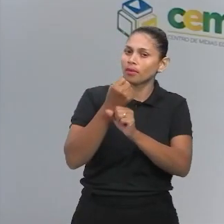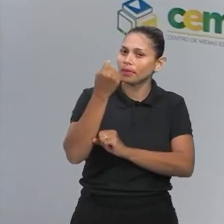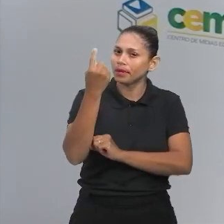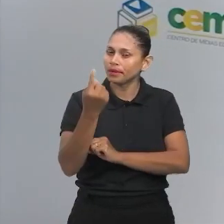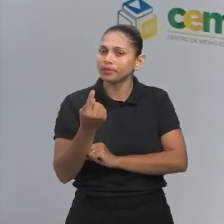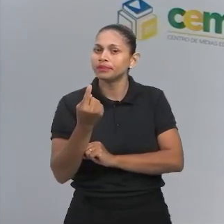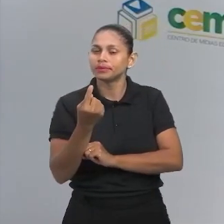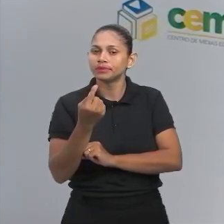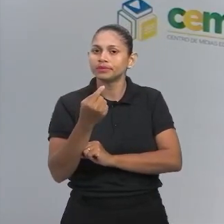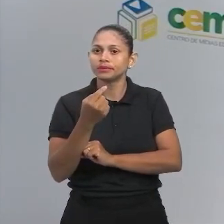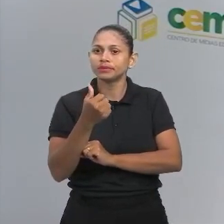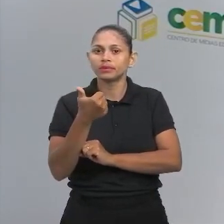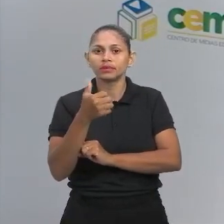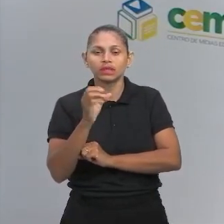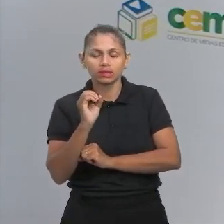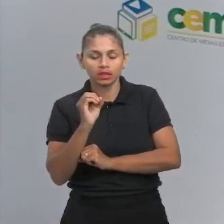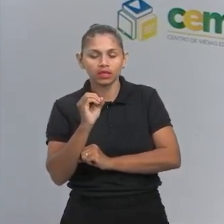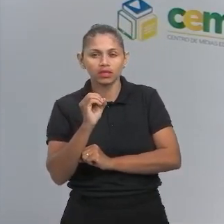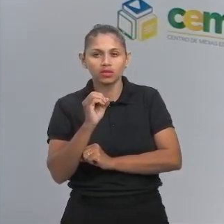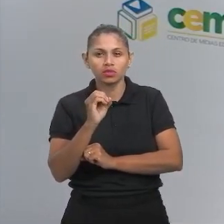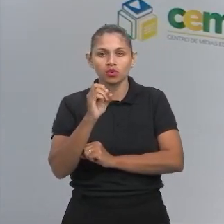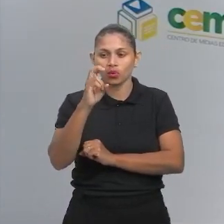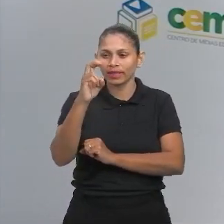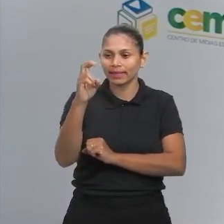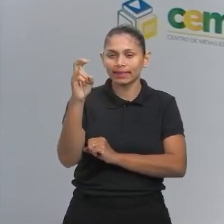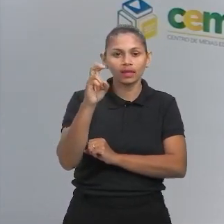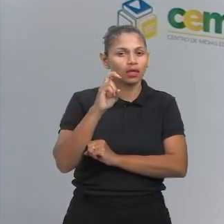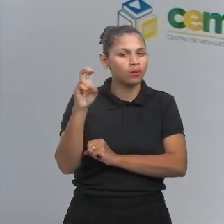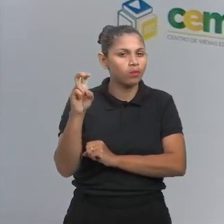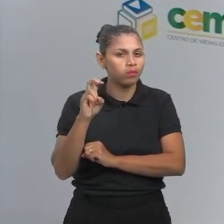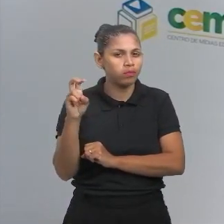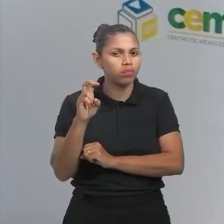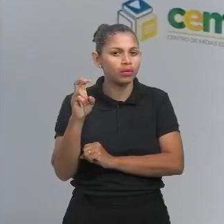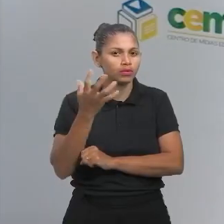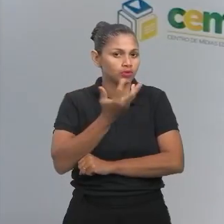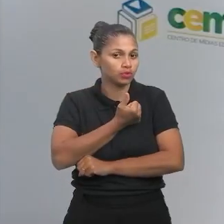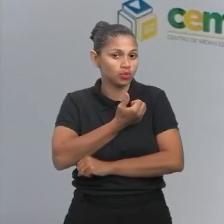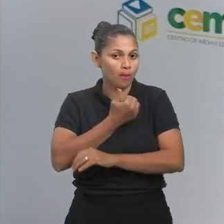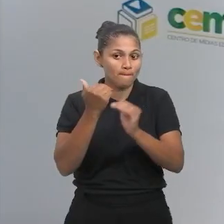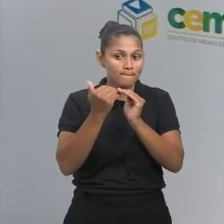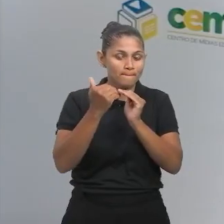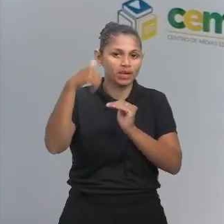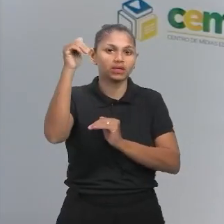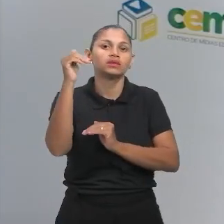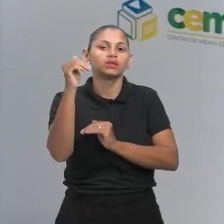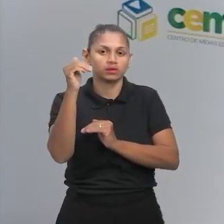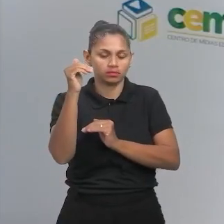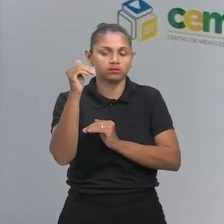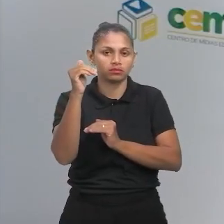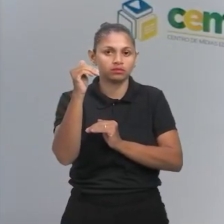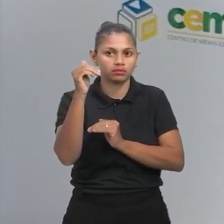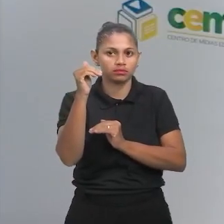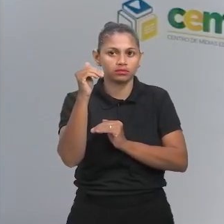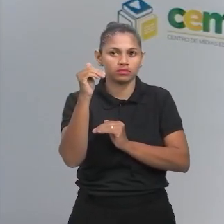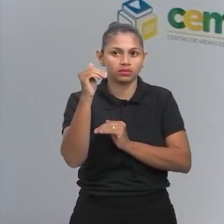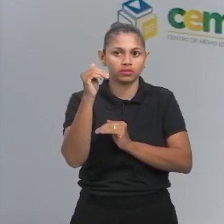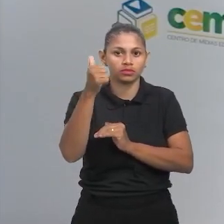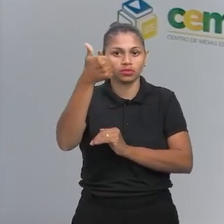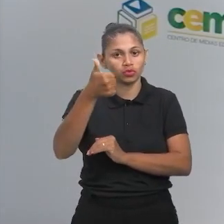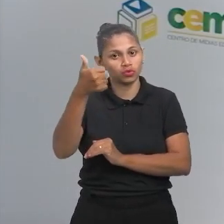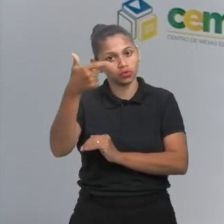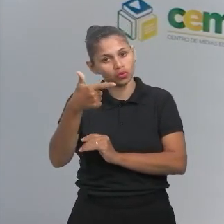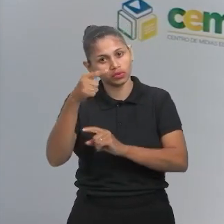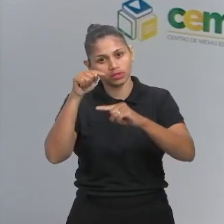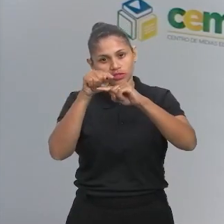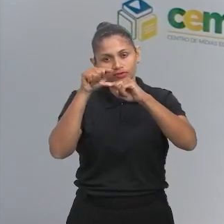O quinto número maior é a sua mediana. Só que aqui é par. Eu tenho quantos números? Eu tenho 12. Então já pega esse 12. 12